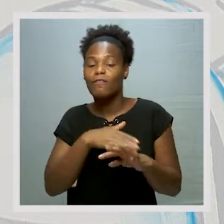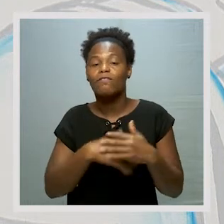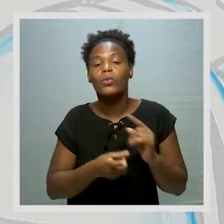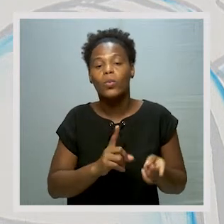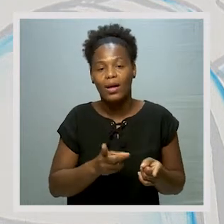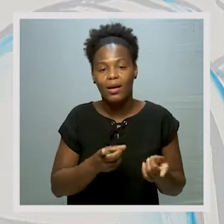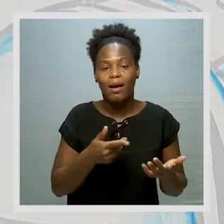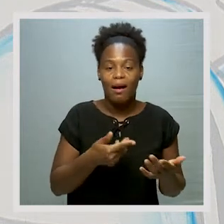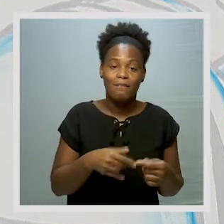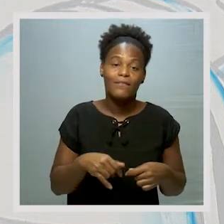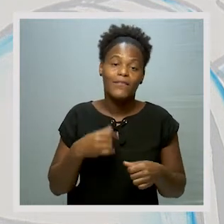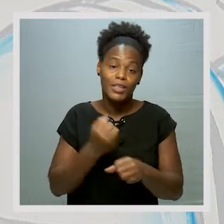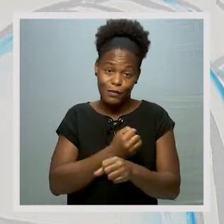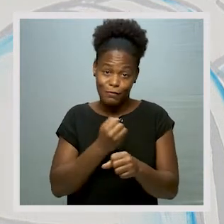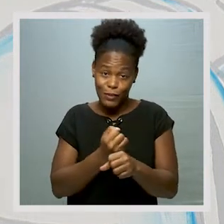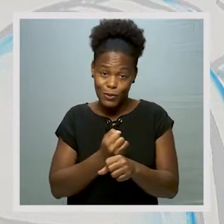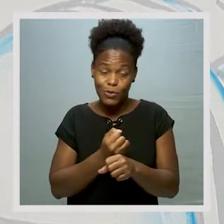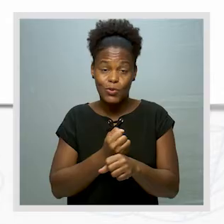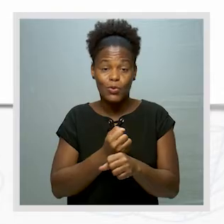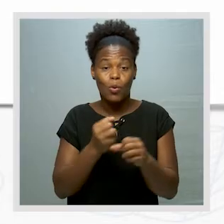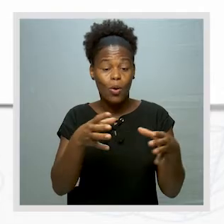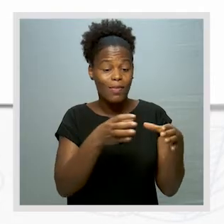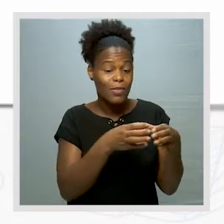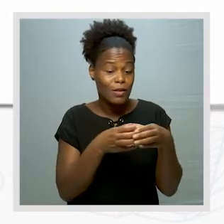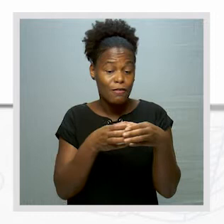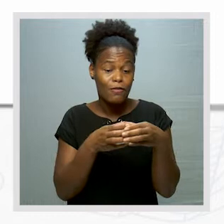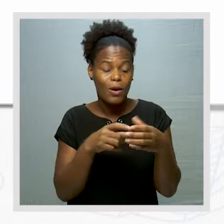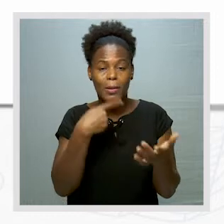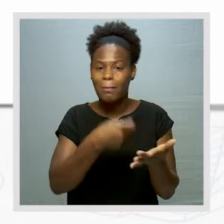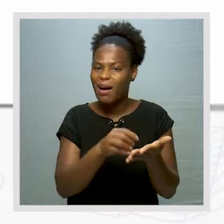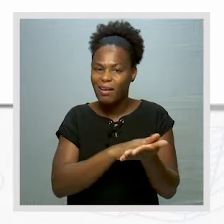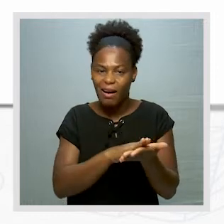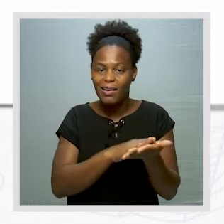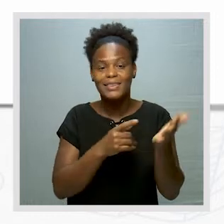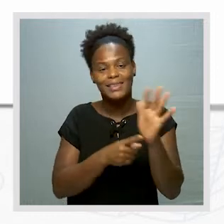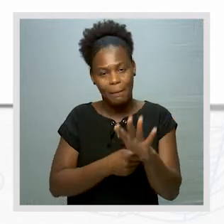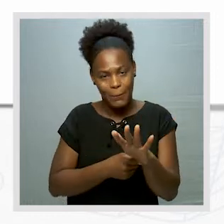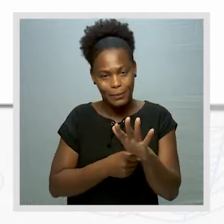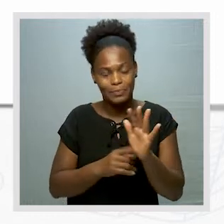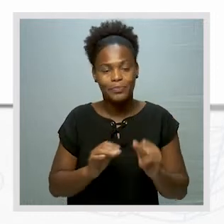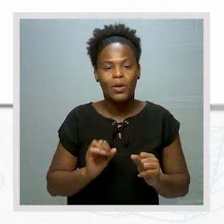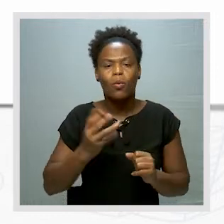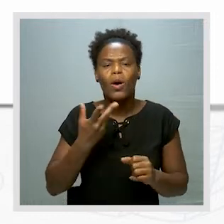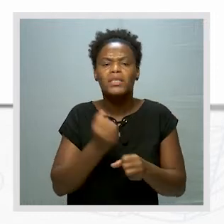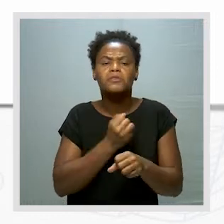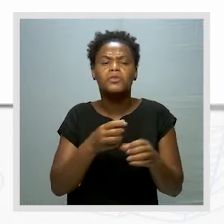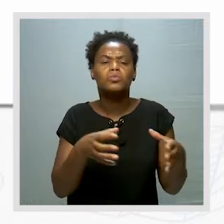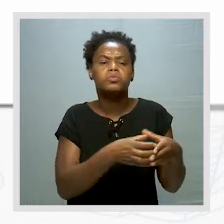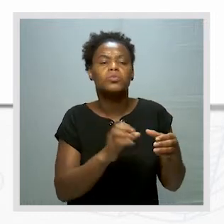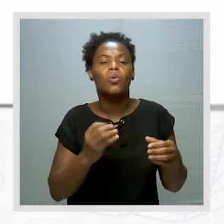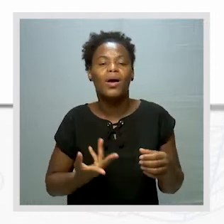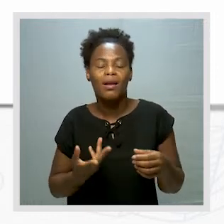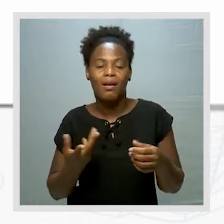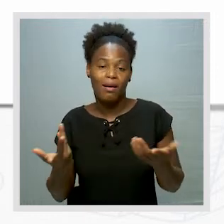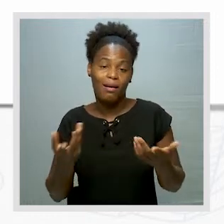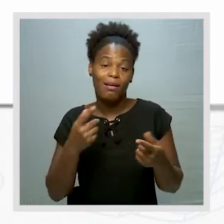empresas? Vai prestar serviços coletivos gratuitos, ou seja, que serviços coletivos?